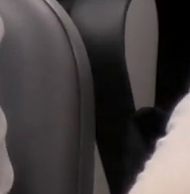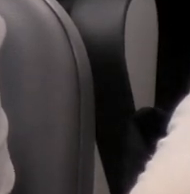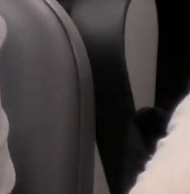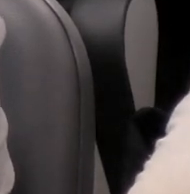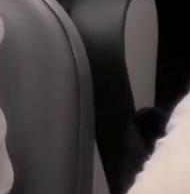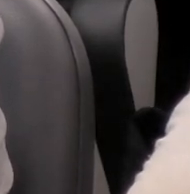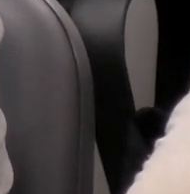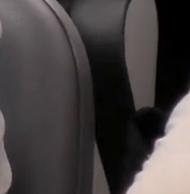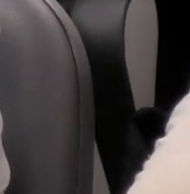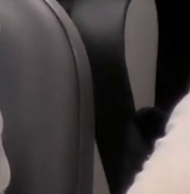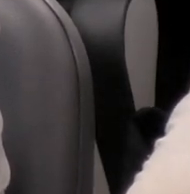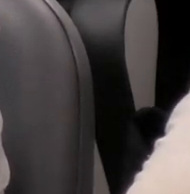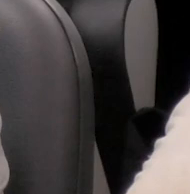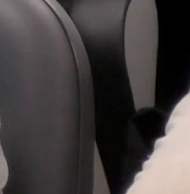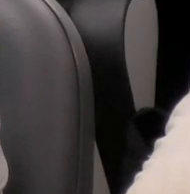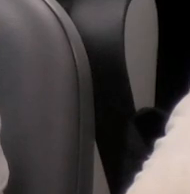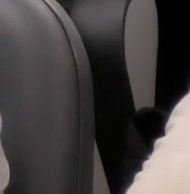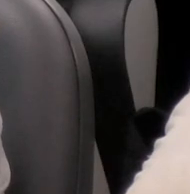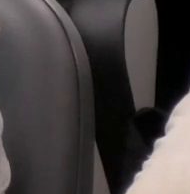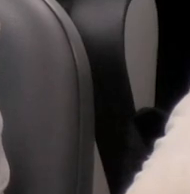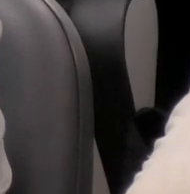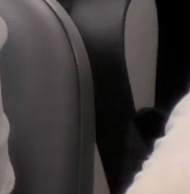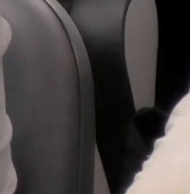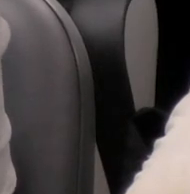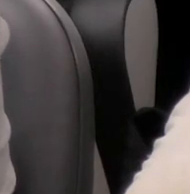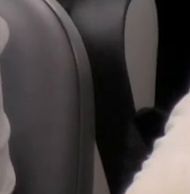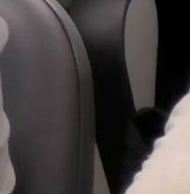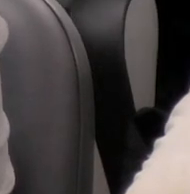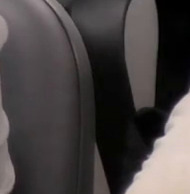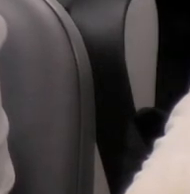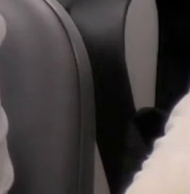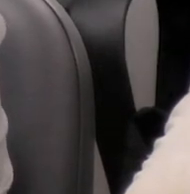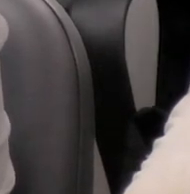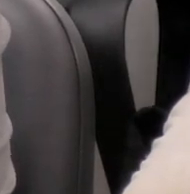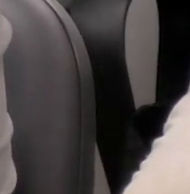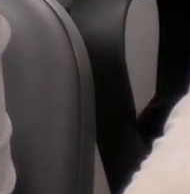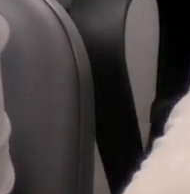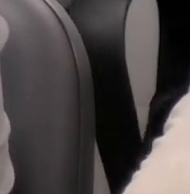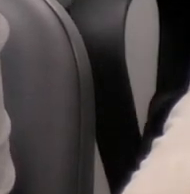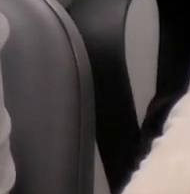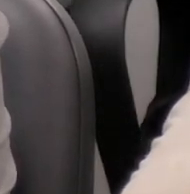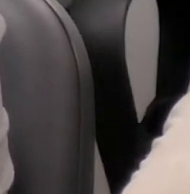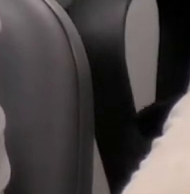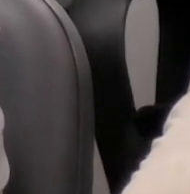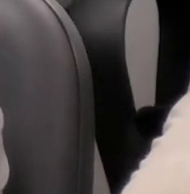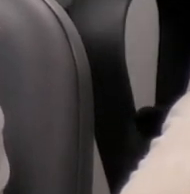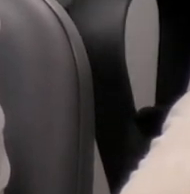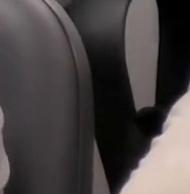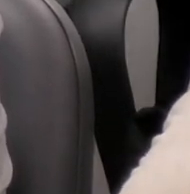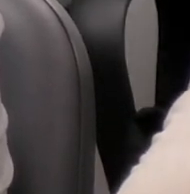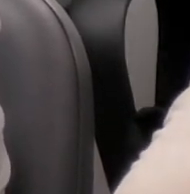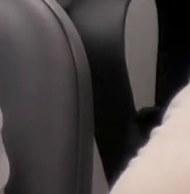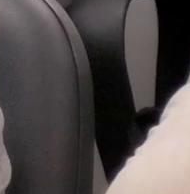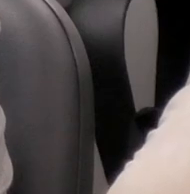perguntado especificamente à Capitania dos Portos do Rio de Janeiro e à agência, Delegacia de Macaé, Capitania dos Portos de